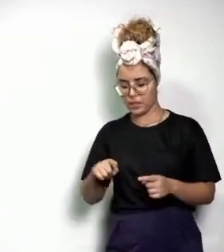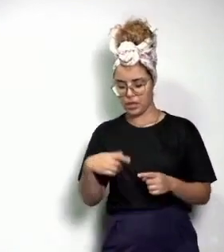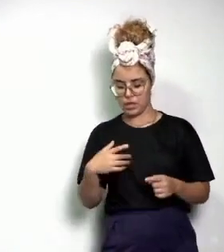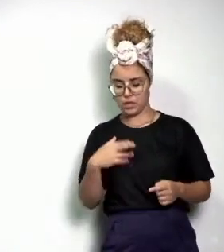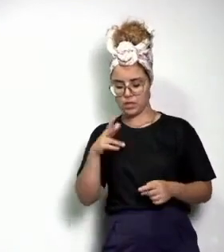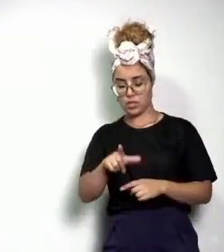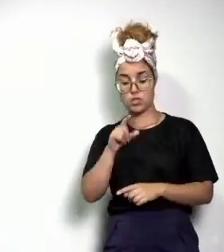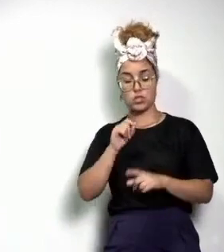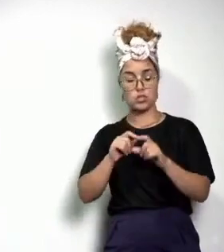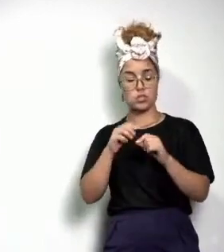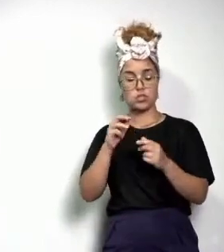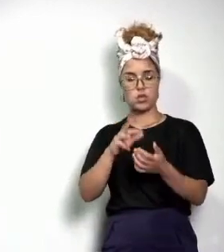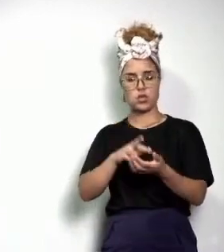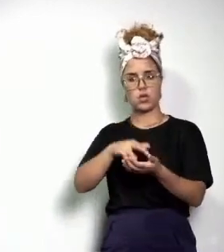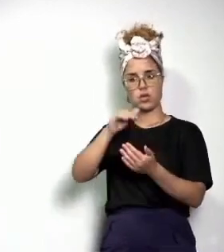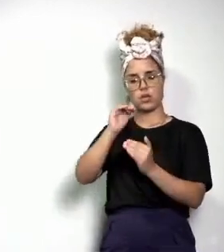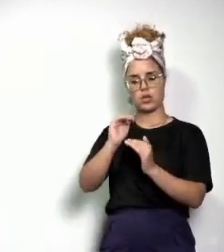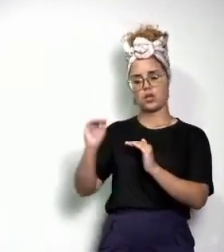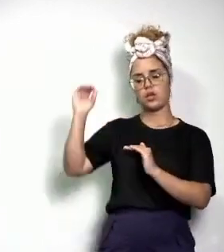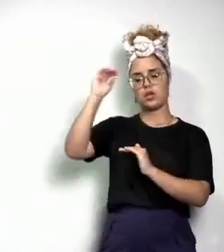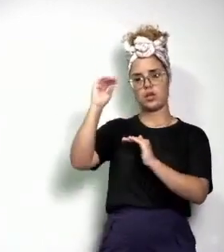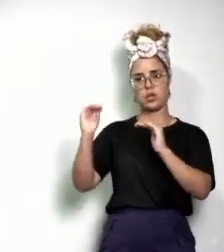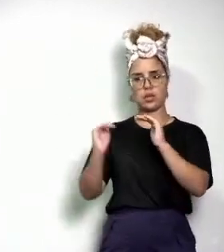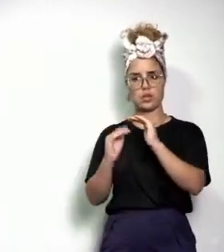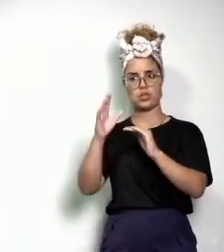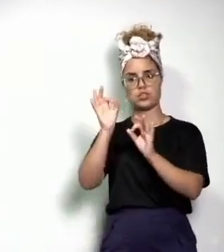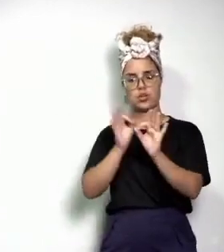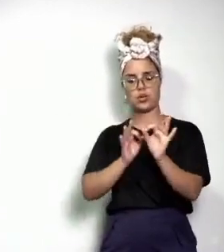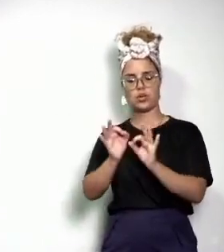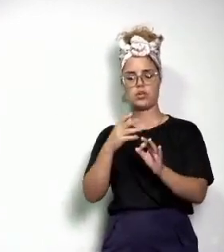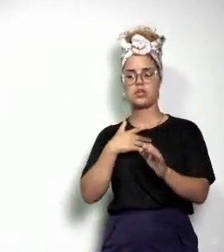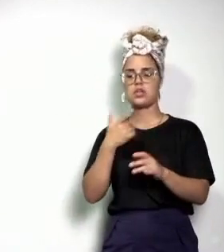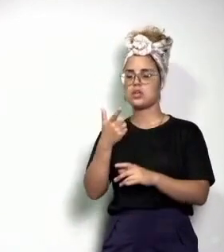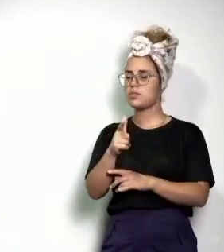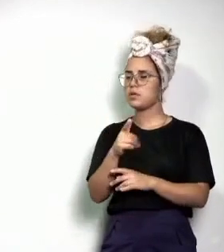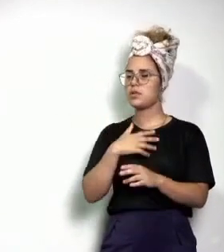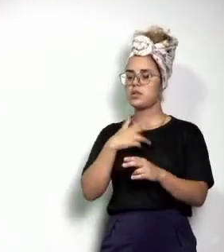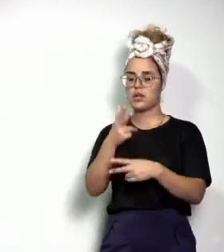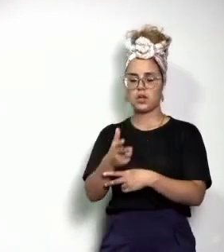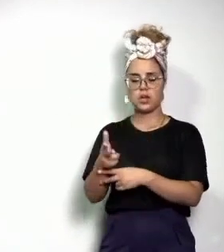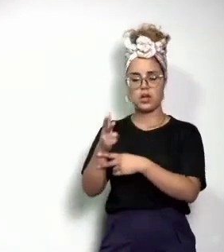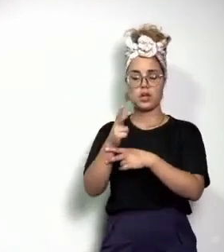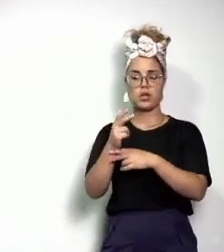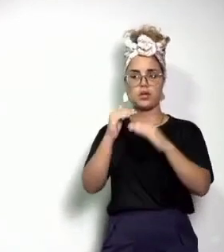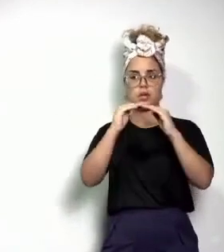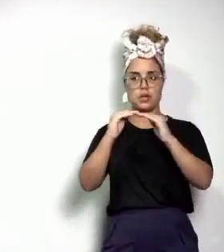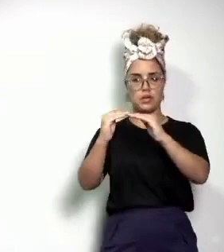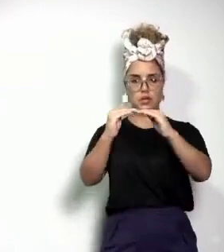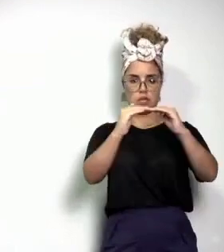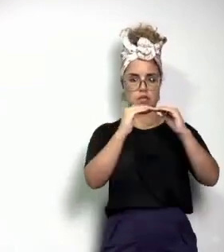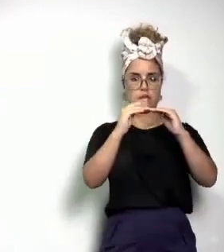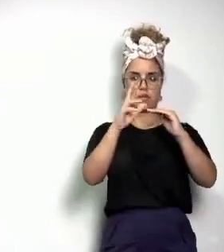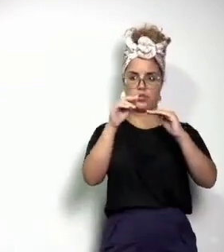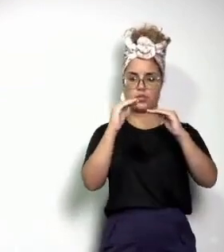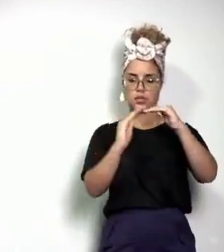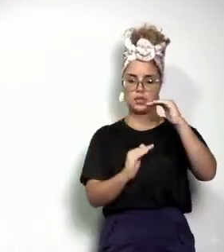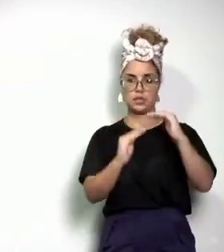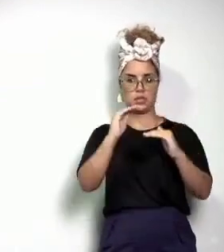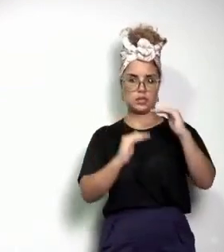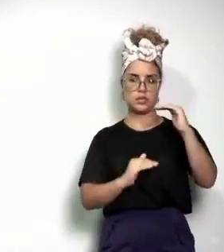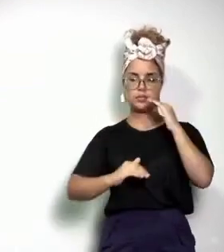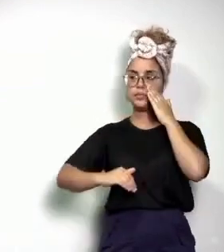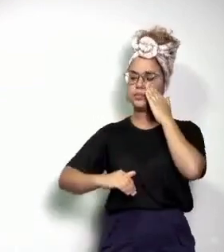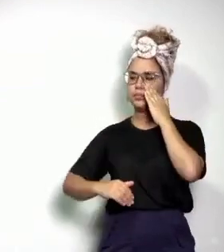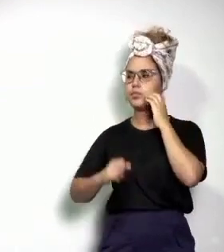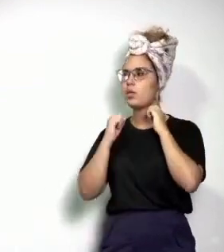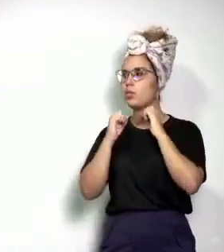essa altura, a gente já faz novamente o ajuste do nível, para a gente sempre estar entregando a câmera nivelada, que no caso ela não está nivelada, né? Vocês